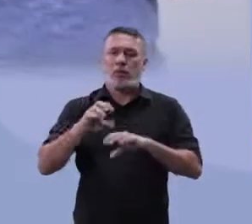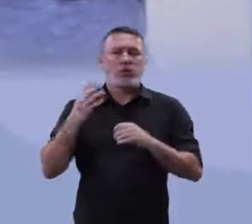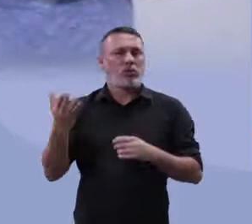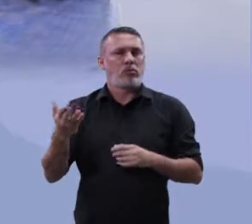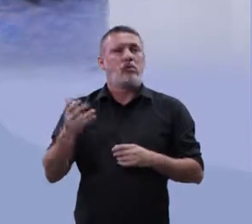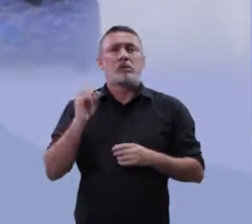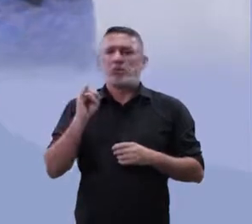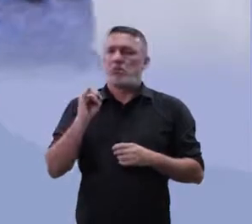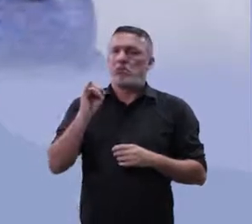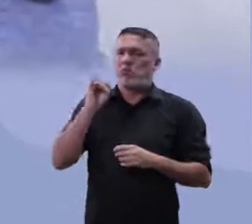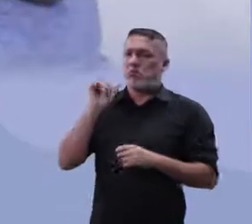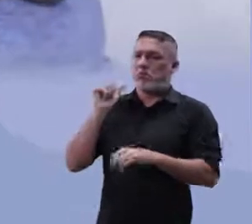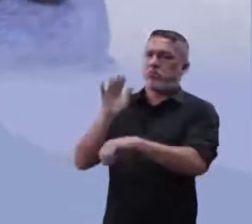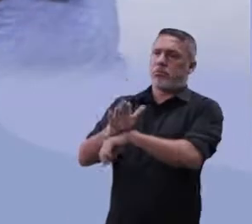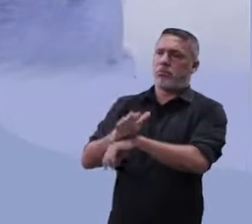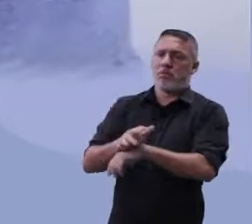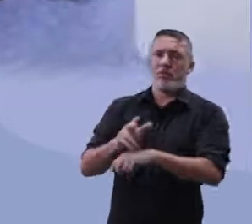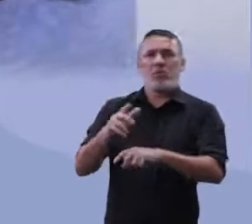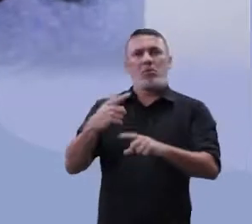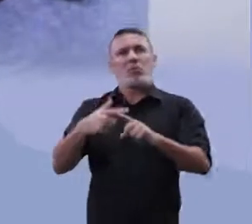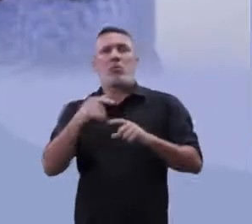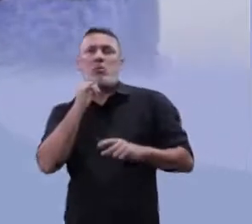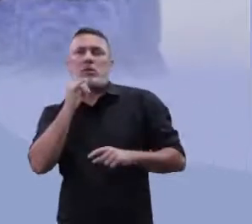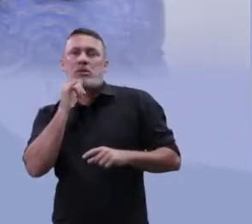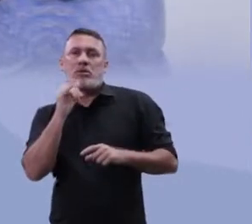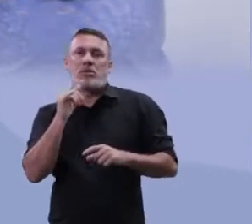ele não tem acesso à educação por questões